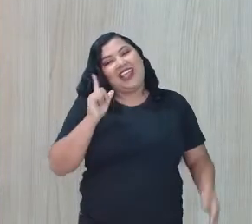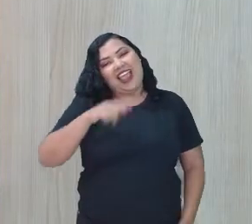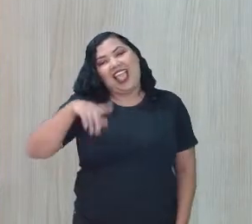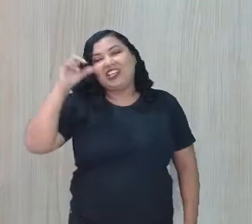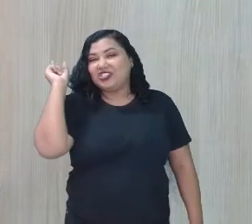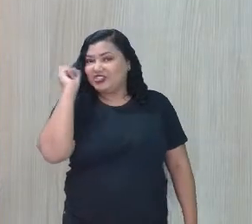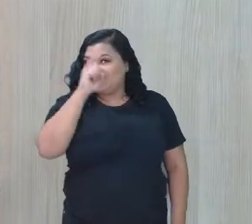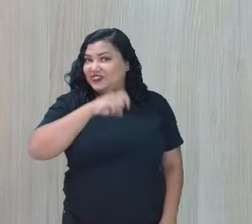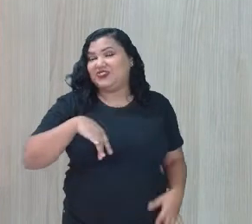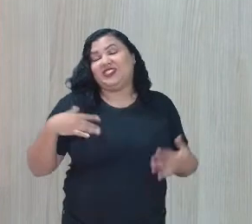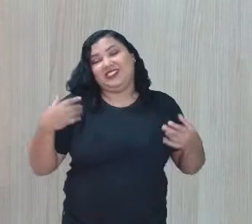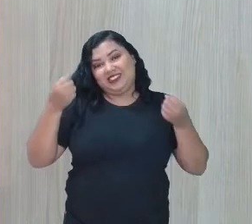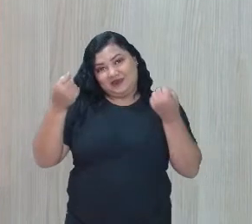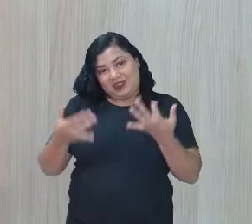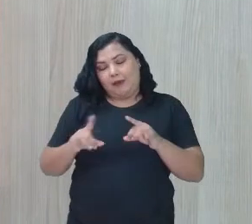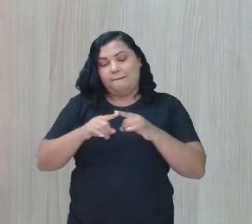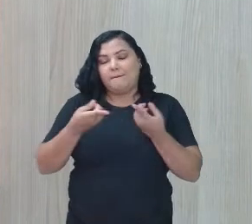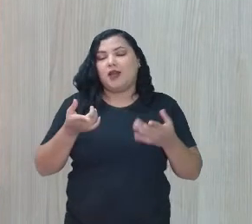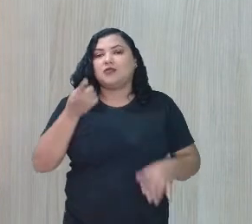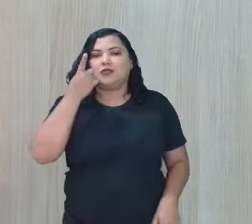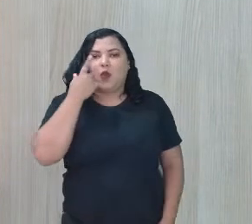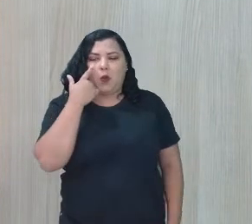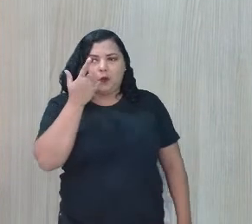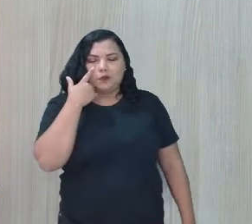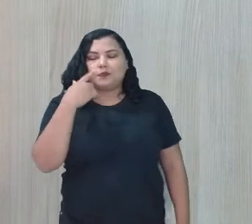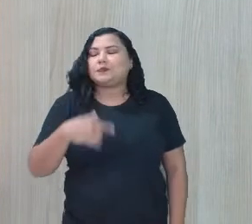Mais complicada, né? Pois é, mas é o seguinte, gente,